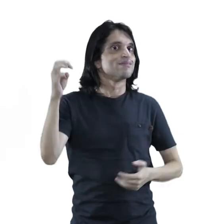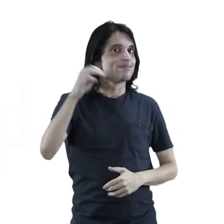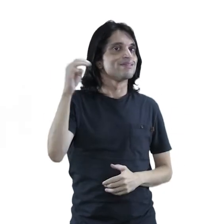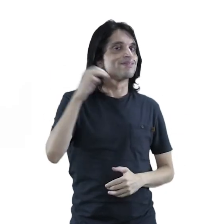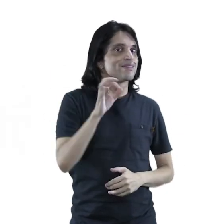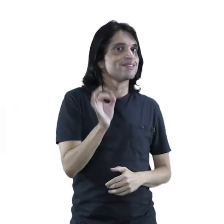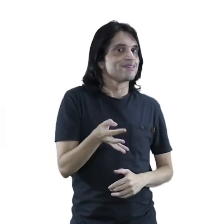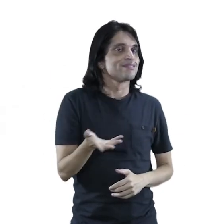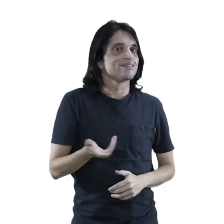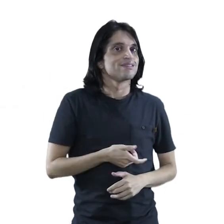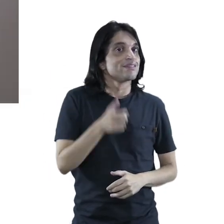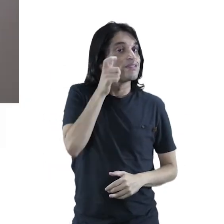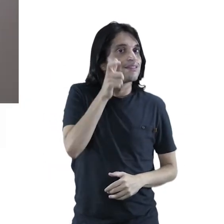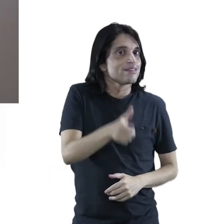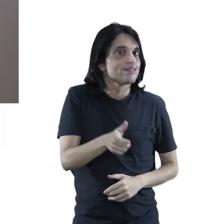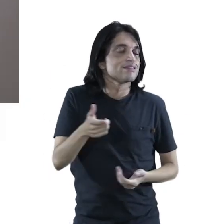ângulo.